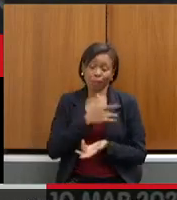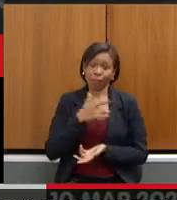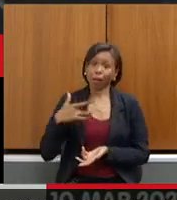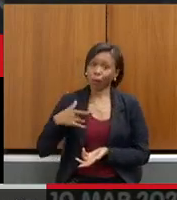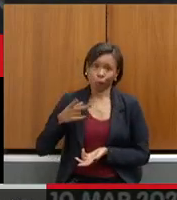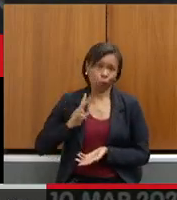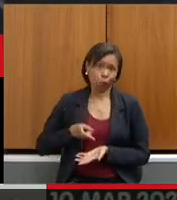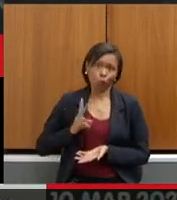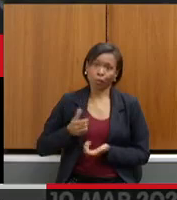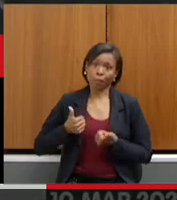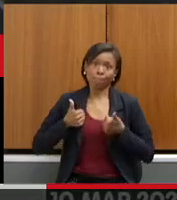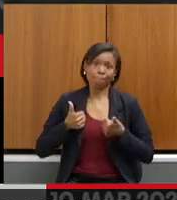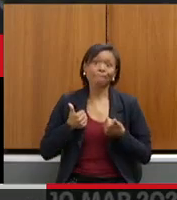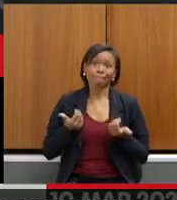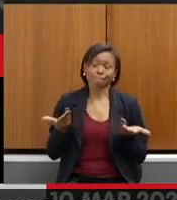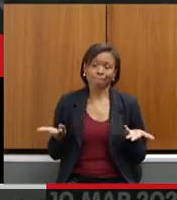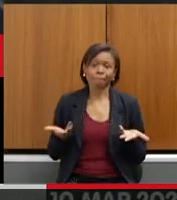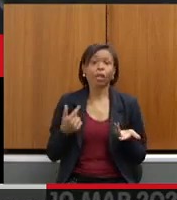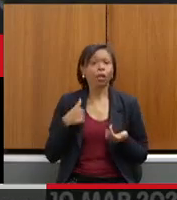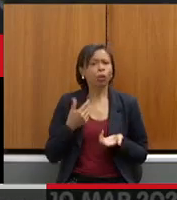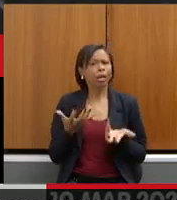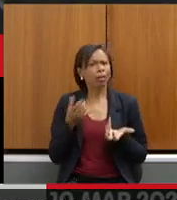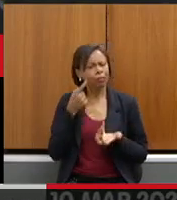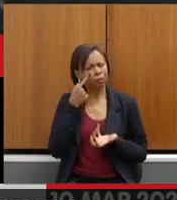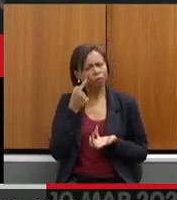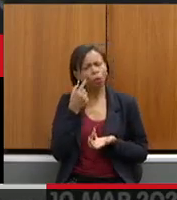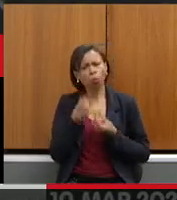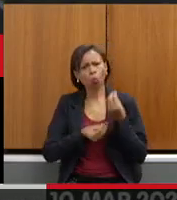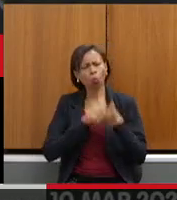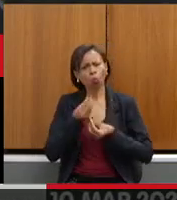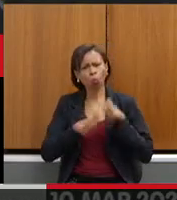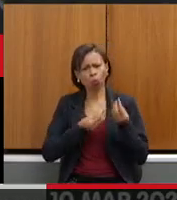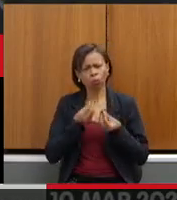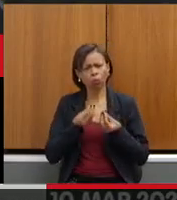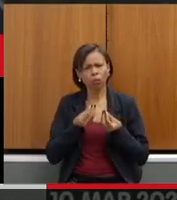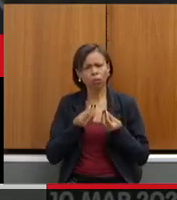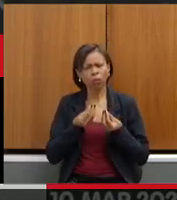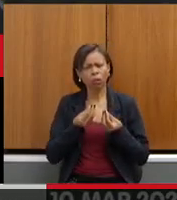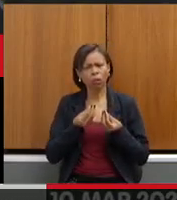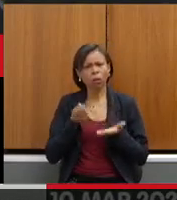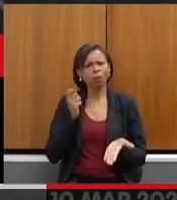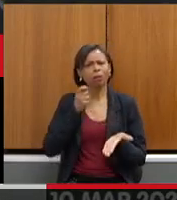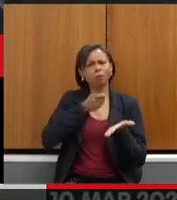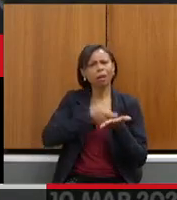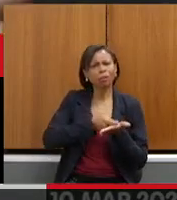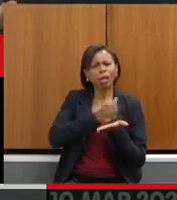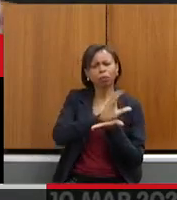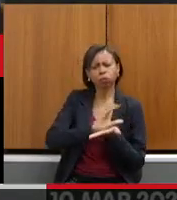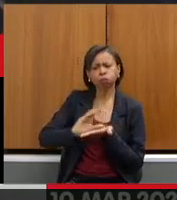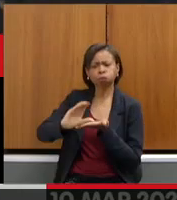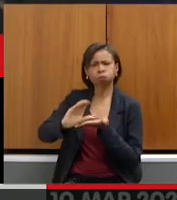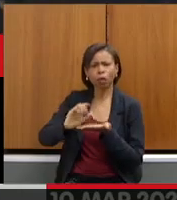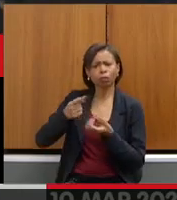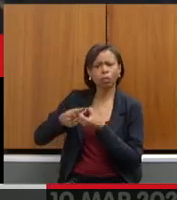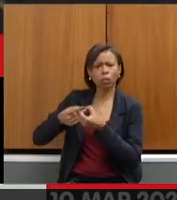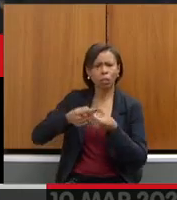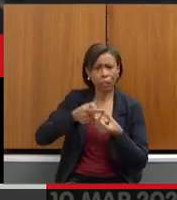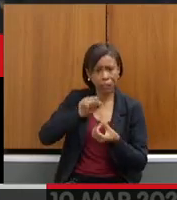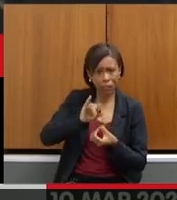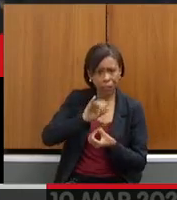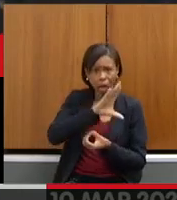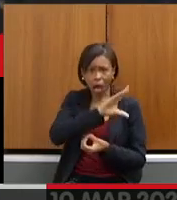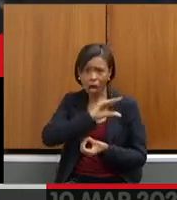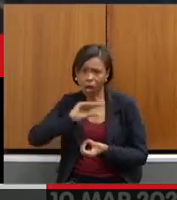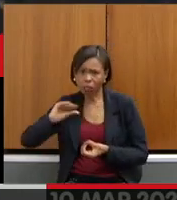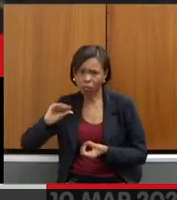é com e a situação no momento dos pagamentos dos Estados do estado para os municípios e atraso se